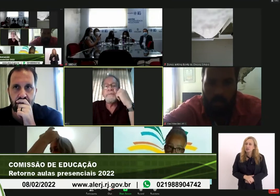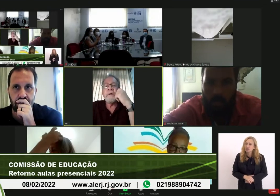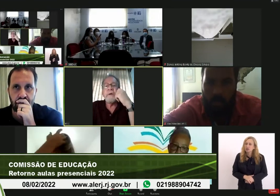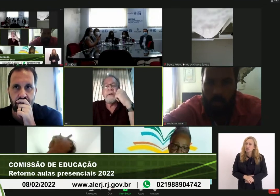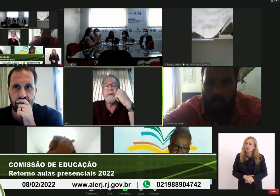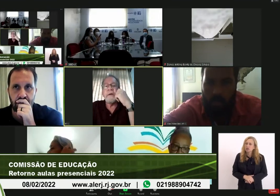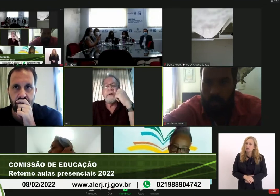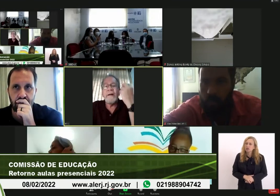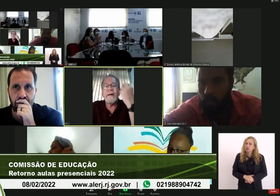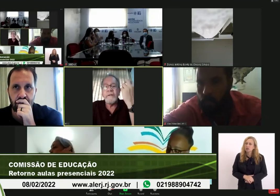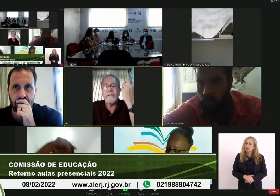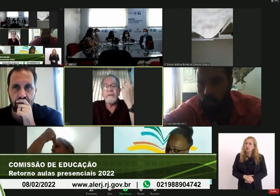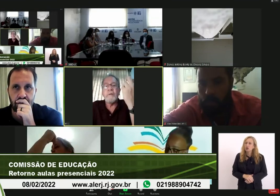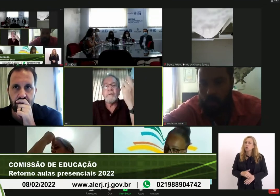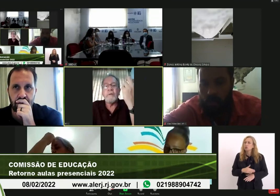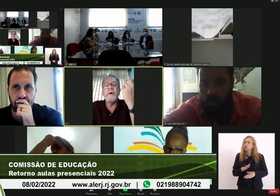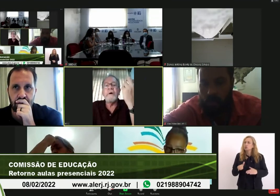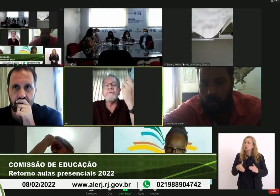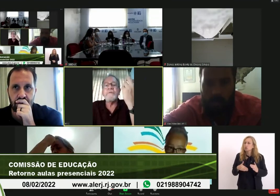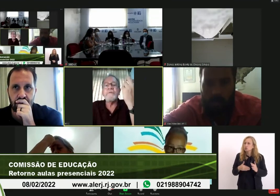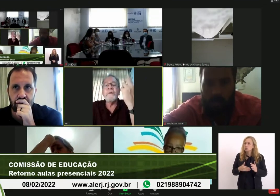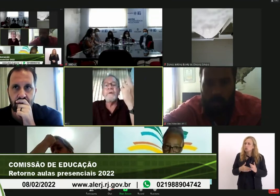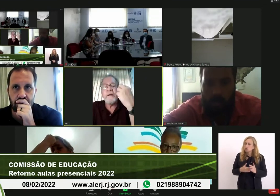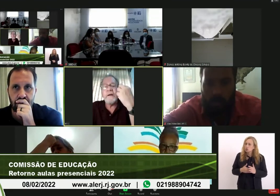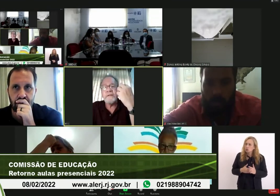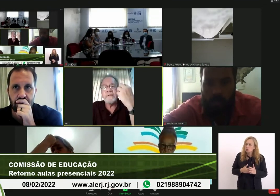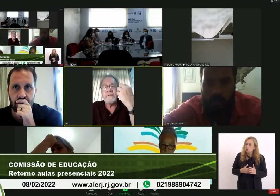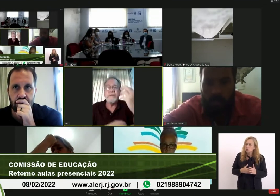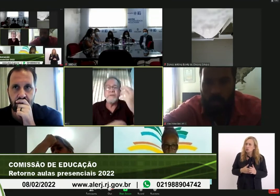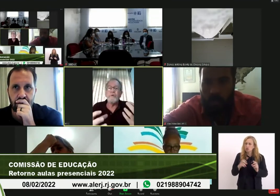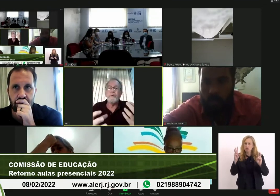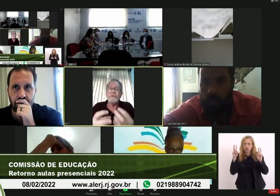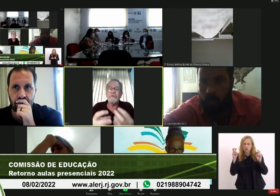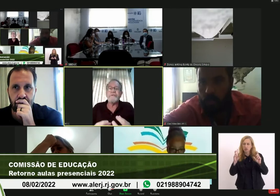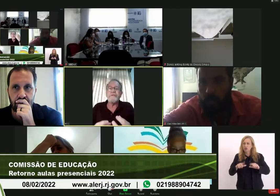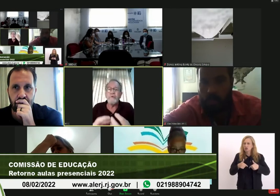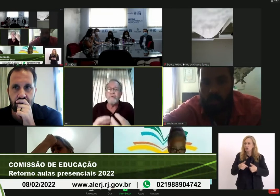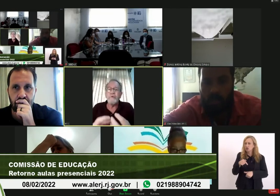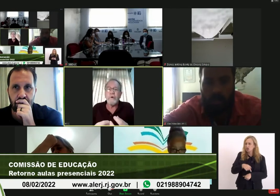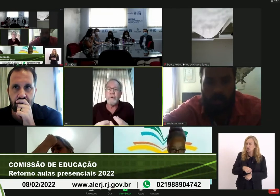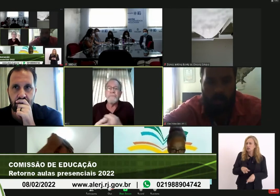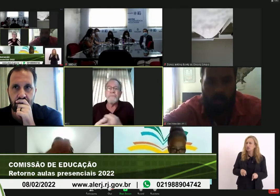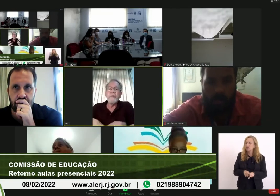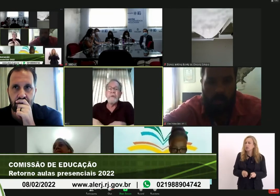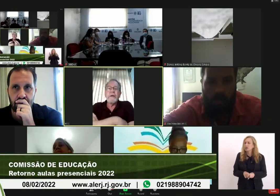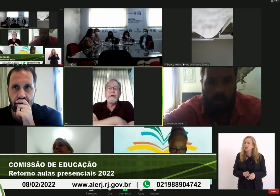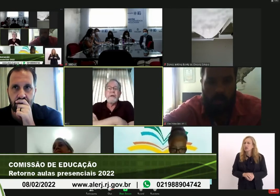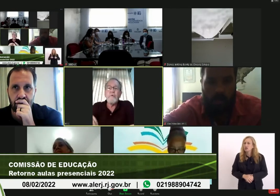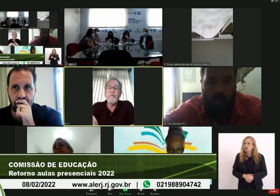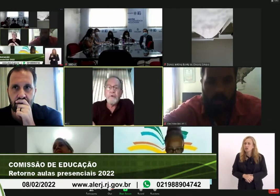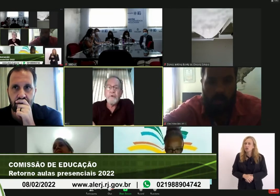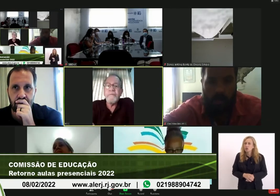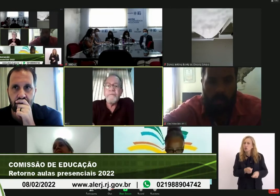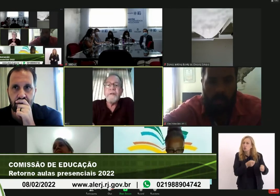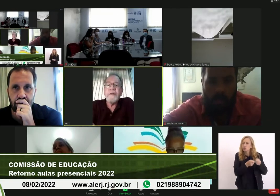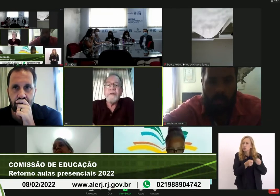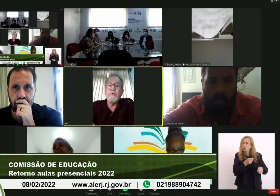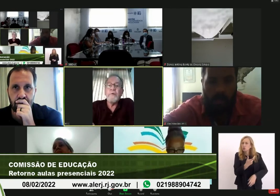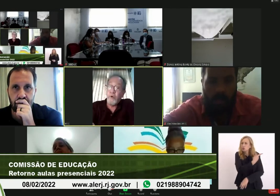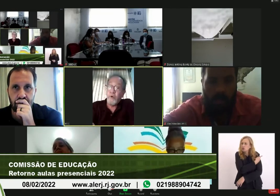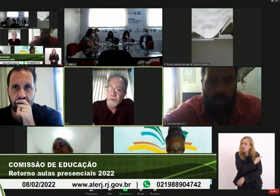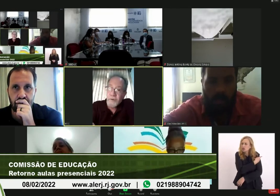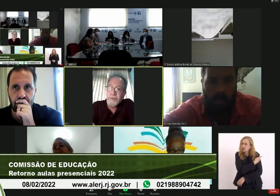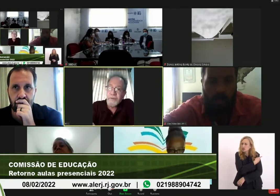providências elencadas pelo Hermano estão sendo elencadas aqui. É evidente que o contingente é muito menor. O controle da vacinação do